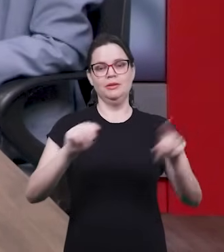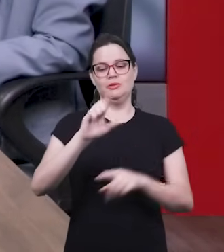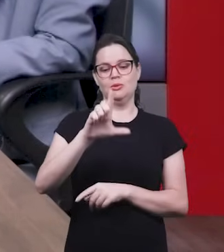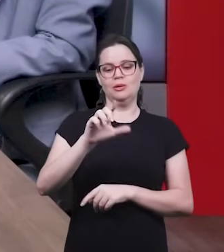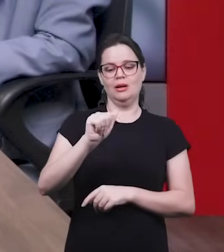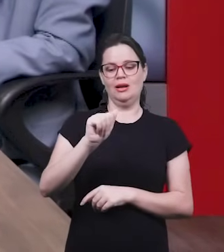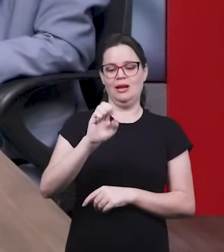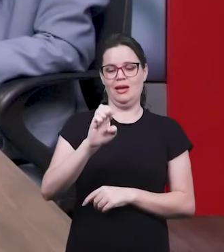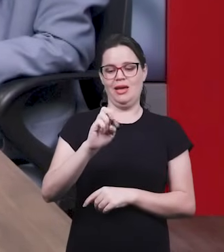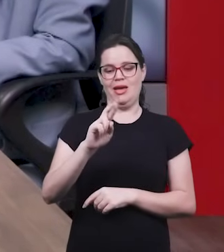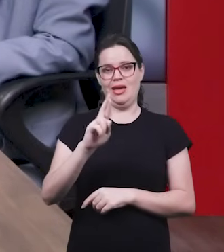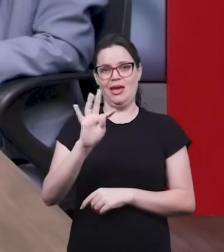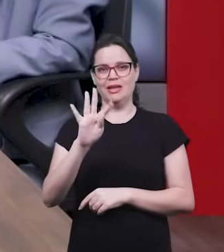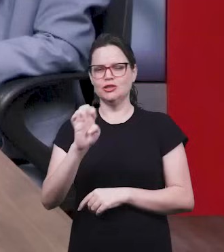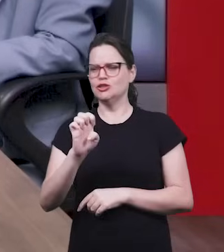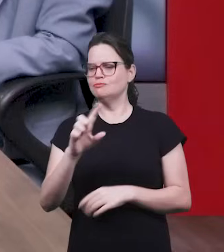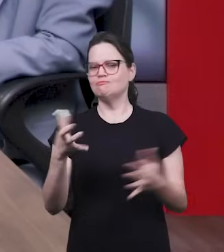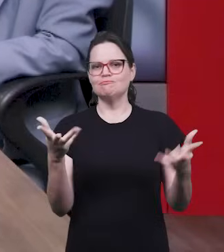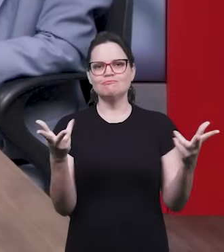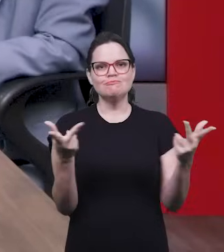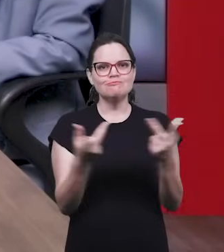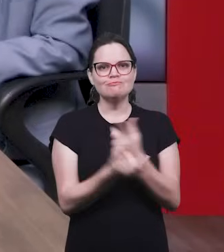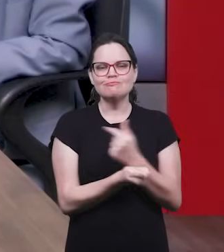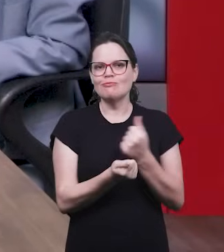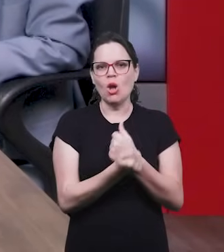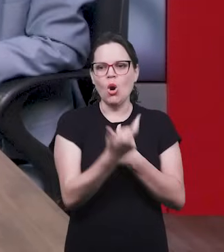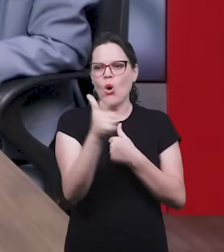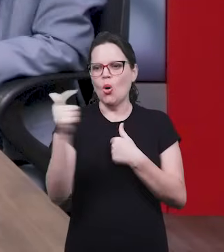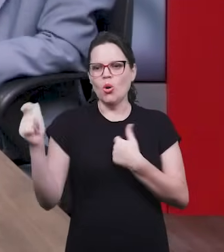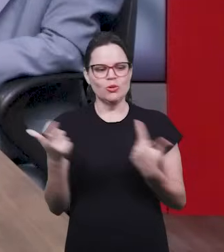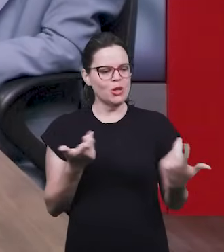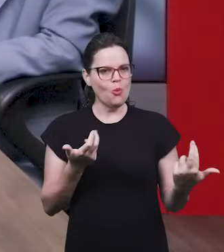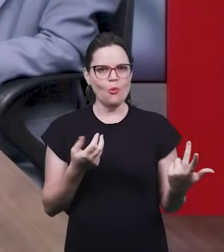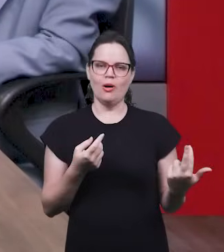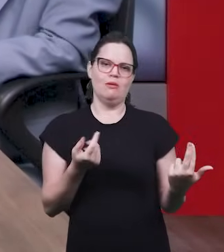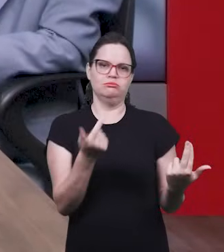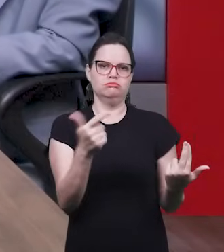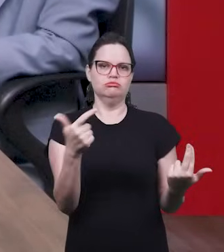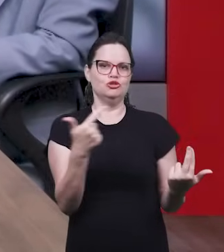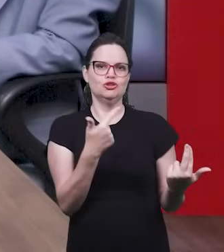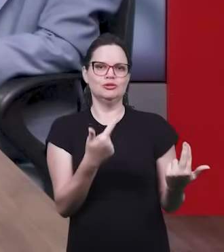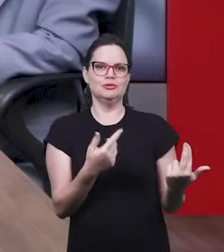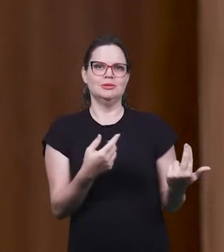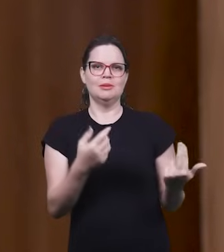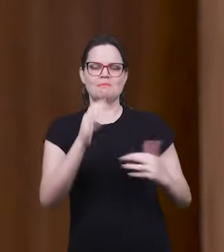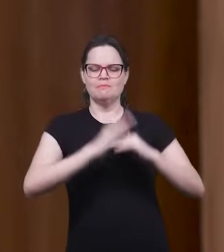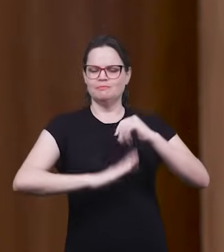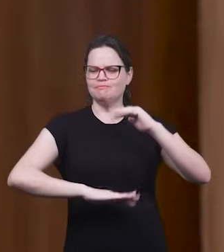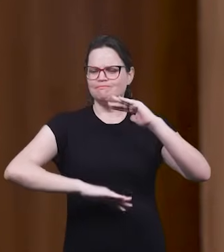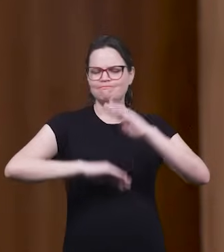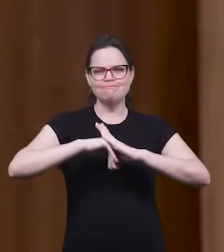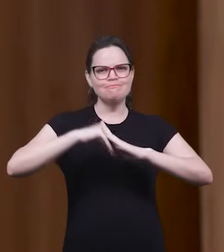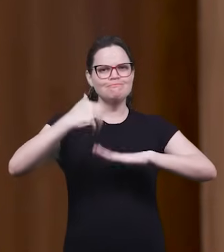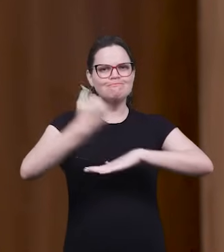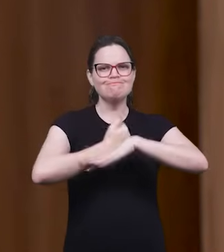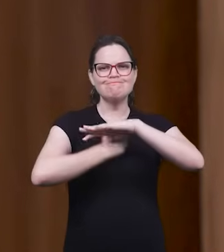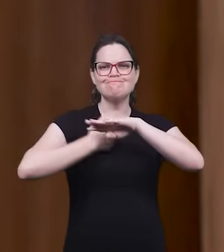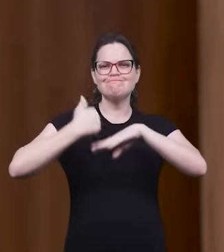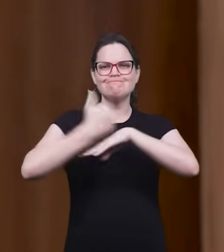um fenômeno. Laerte era um fenômeno. Não conheci ninguém igual a Laerte. Entendeu? Uma